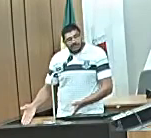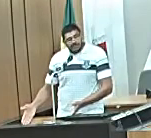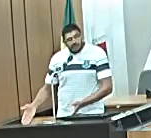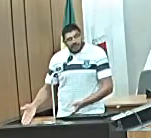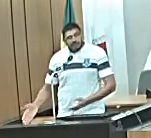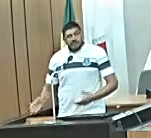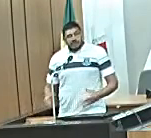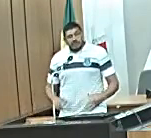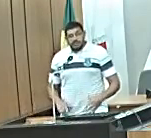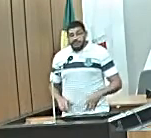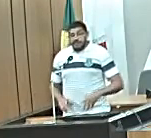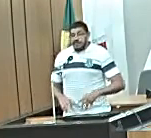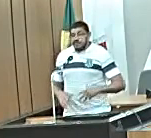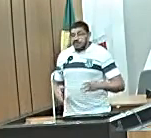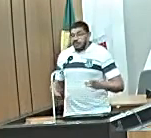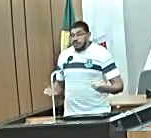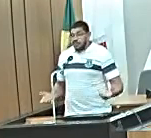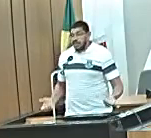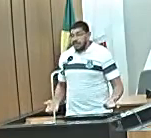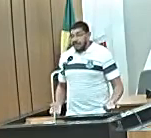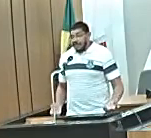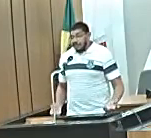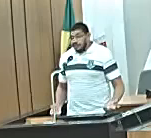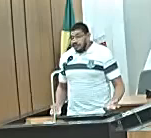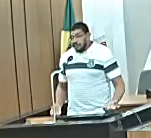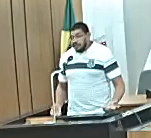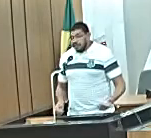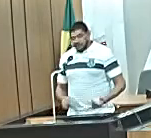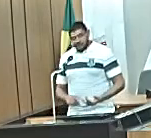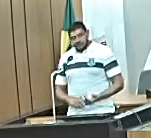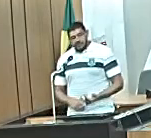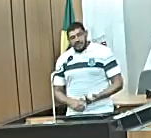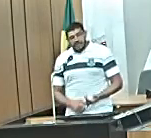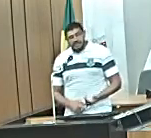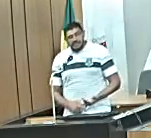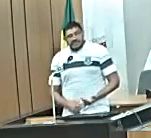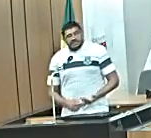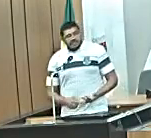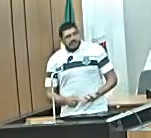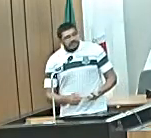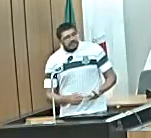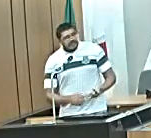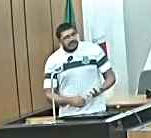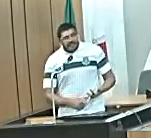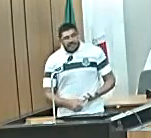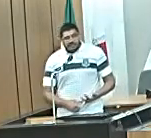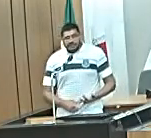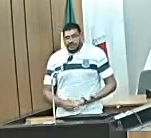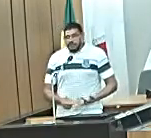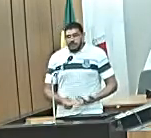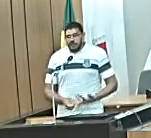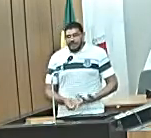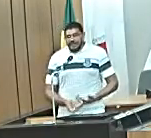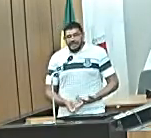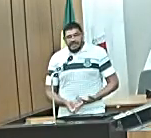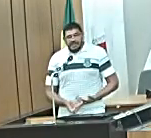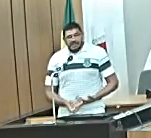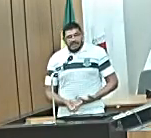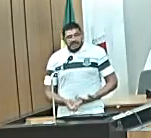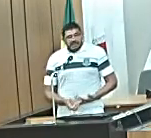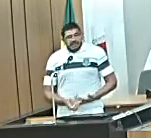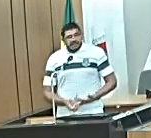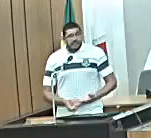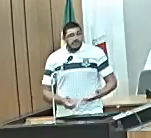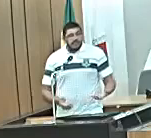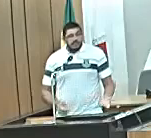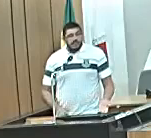porque nós hoje vivemos uma colcha de retalhos de resoluções de decretos de portarias